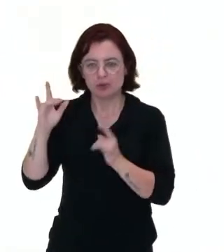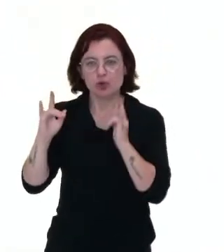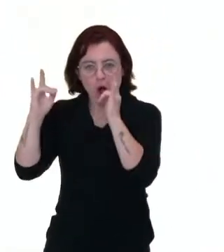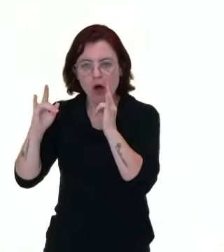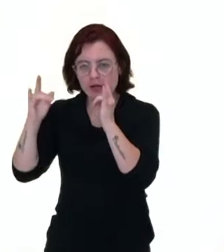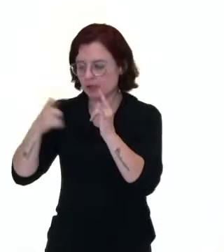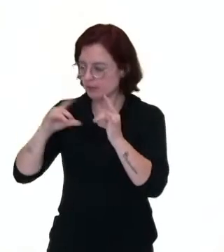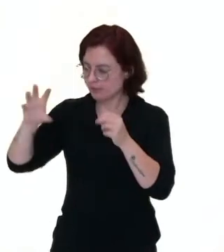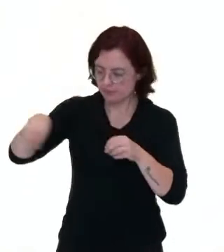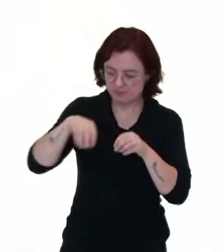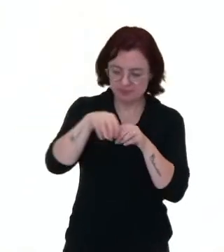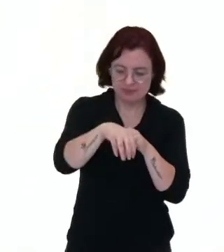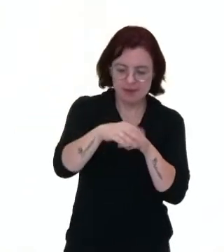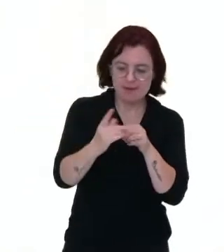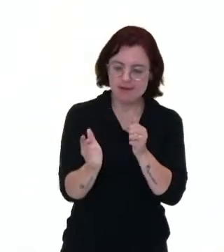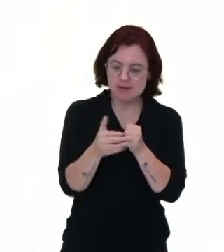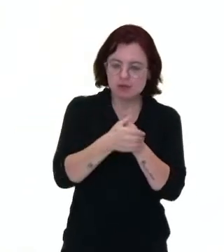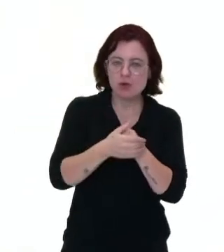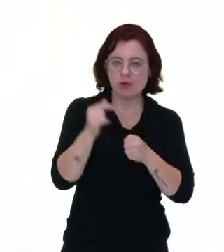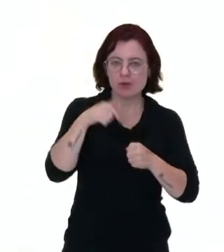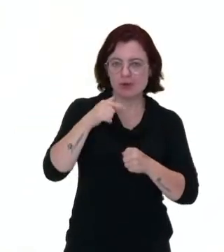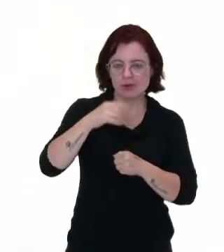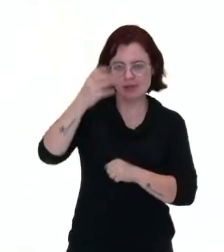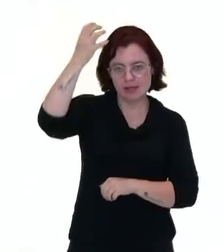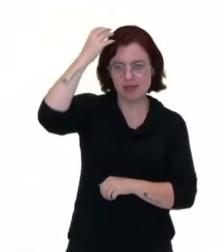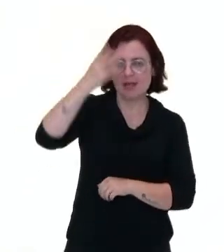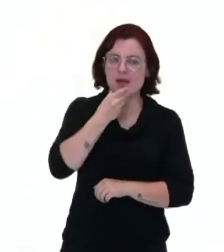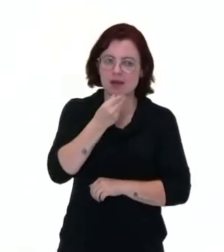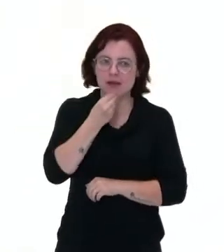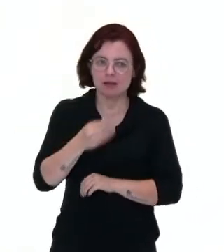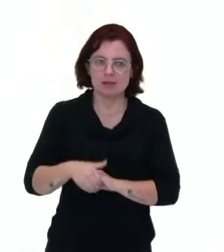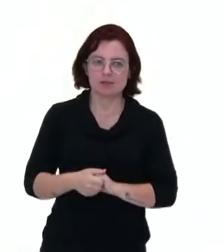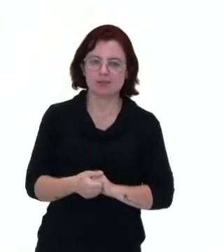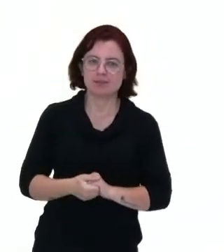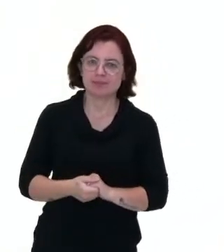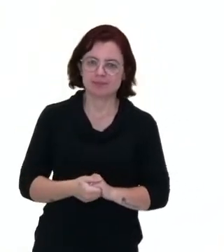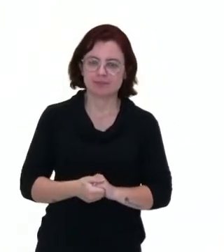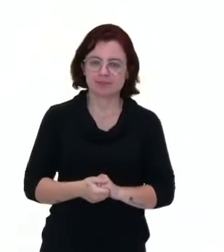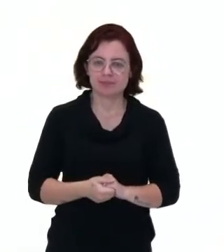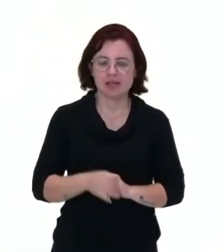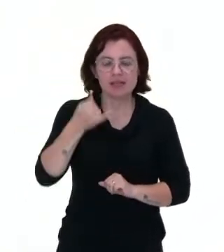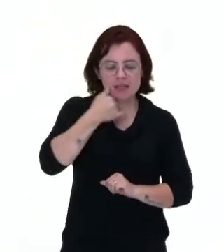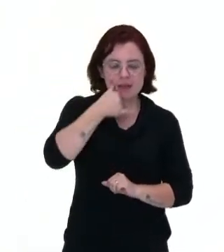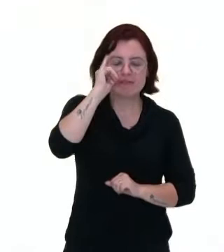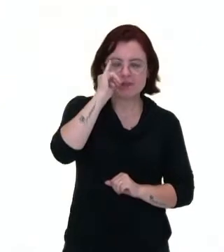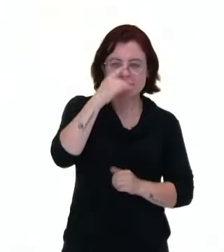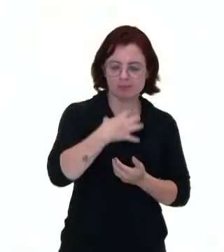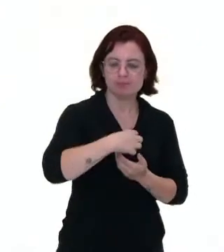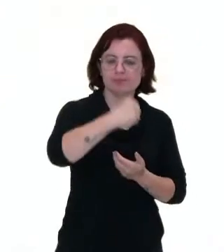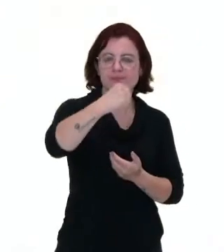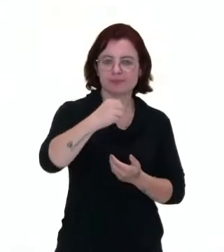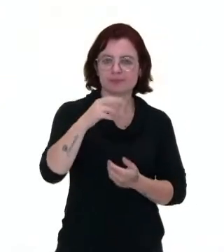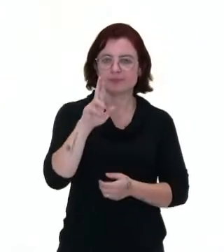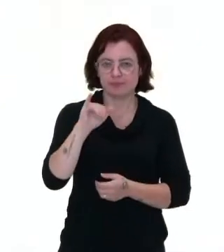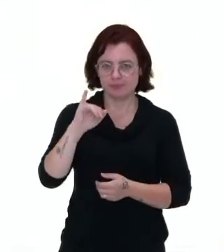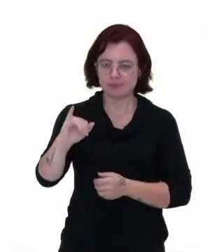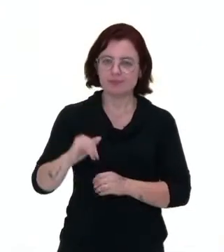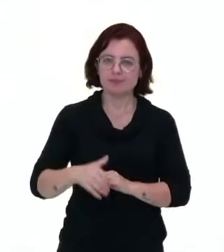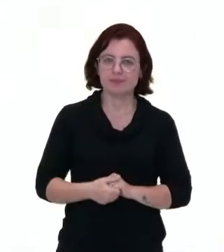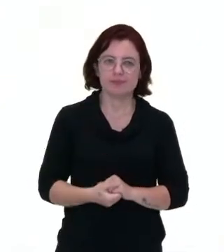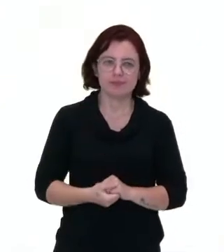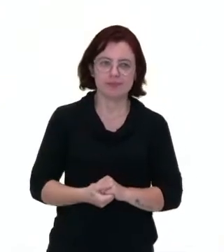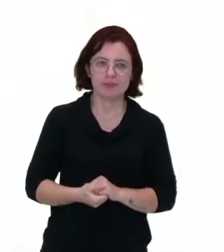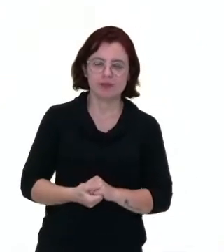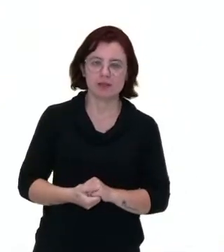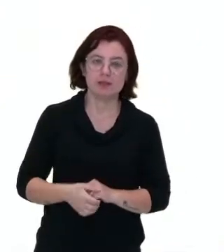dela, eu consigo colocar essa peça entre o meu rei e a peça adversária que está dando o xeque. Então,